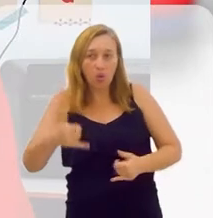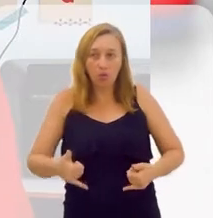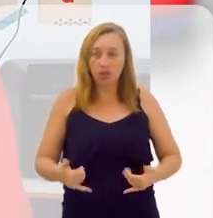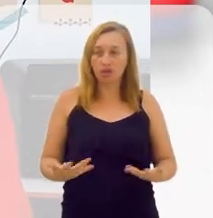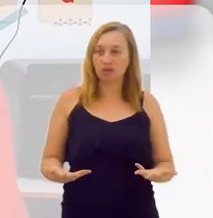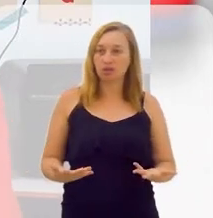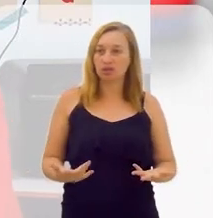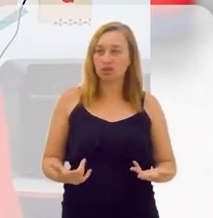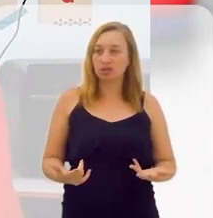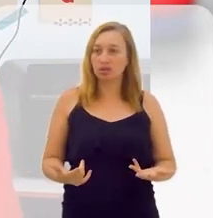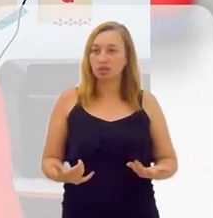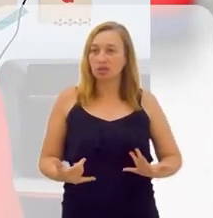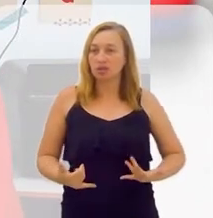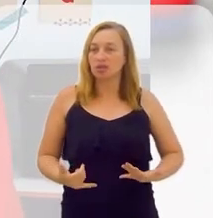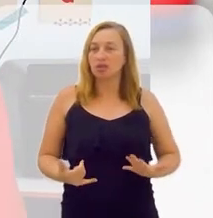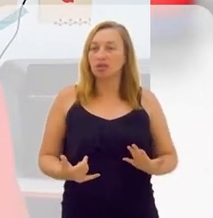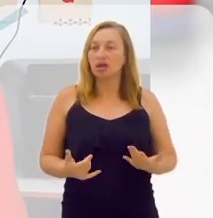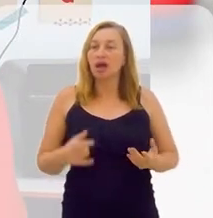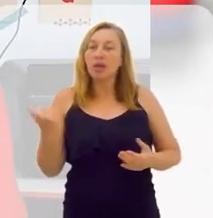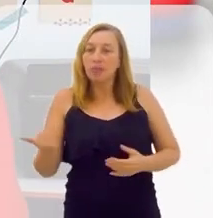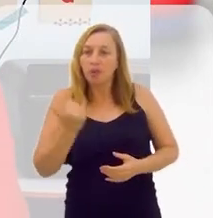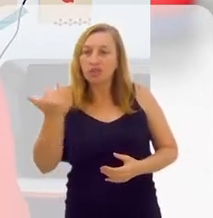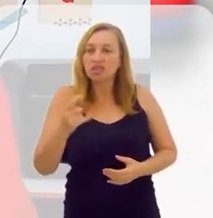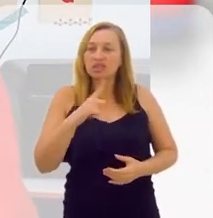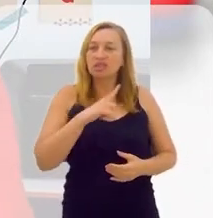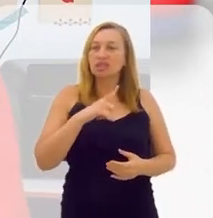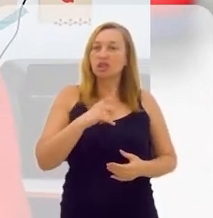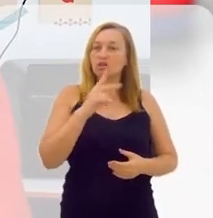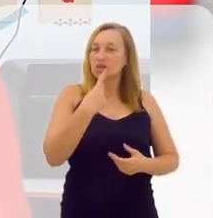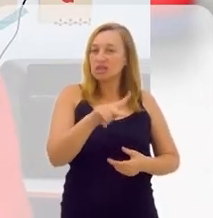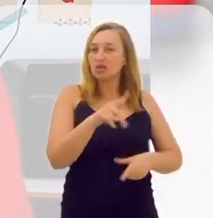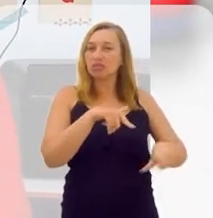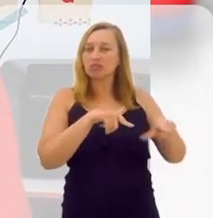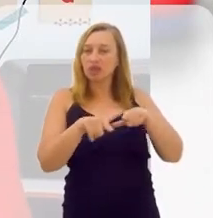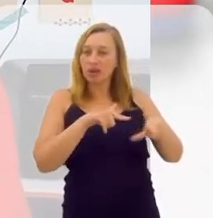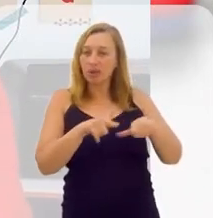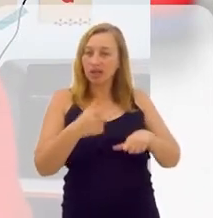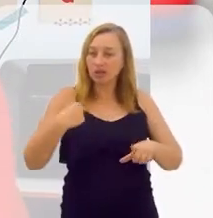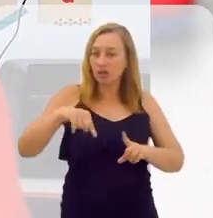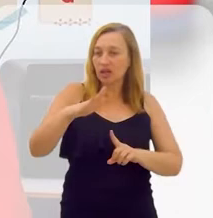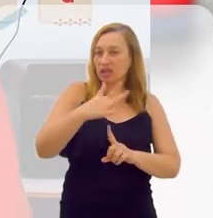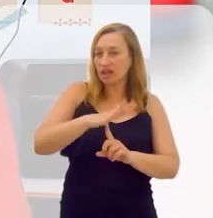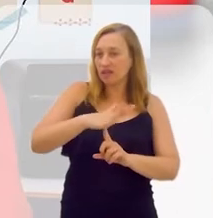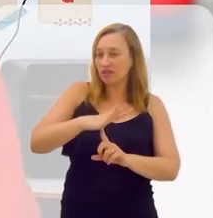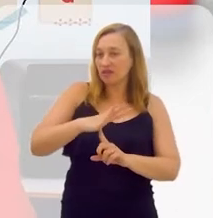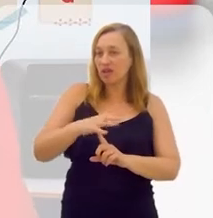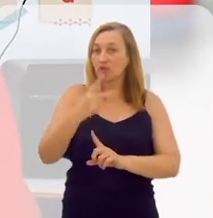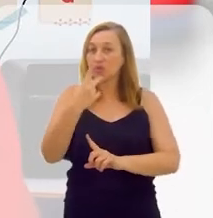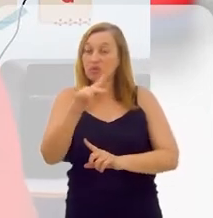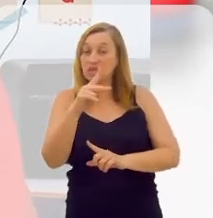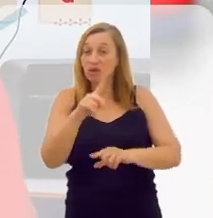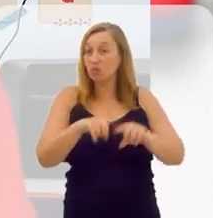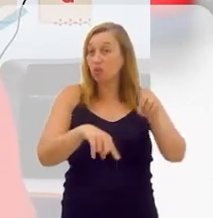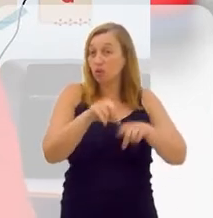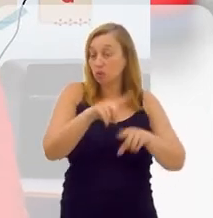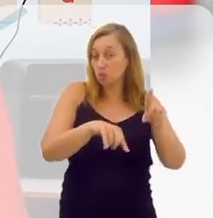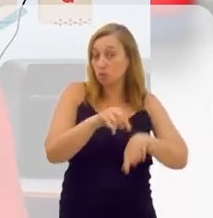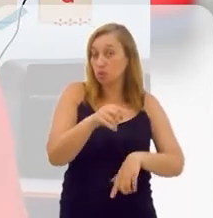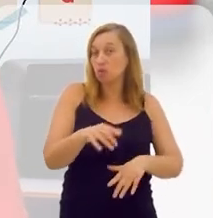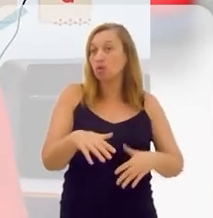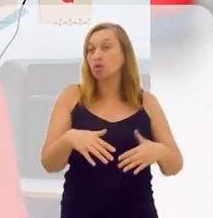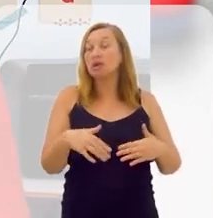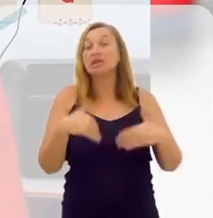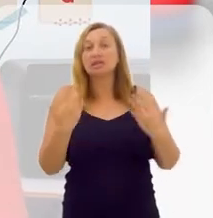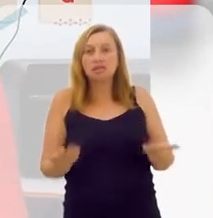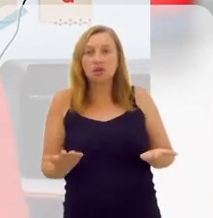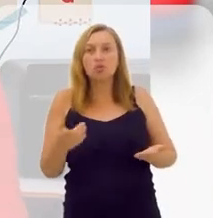de autoestima. Você até falou da importância deles terem o seu negócio, né? Eles estão ali na feira, por exemplo, com o seu negócio, com o seu